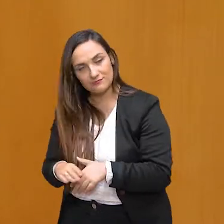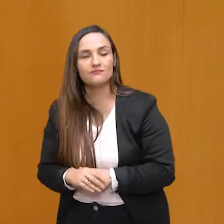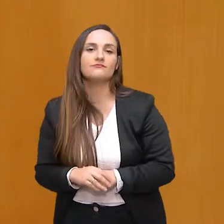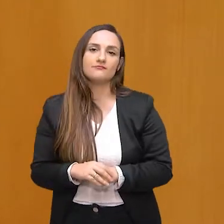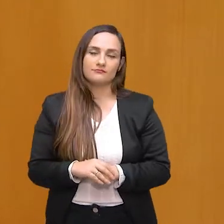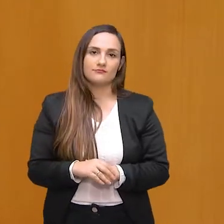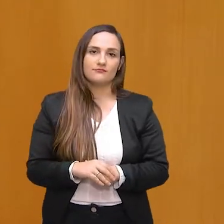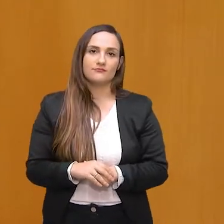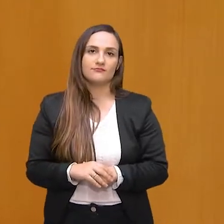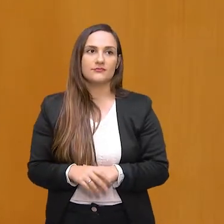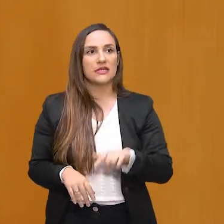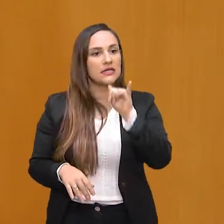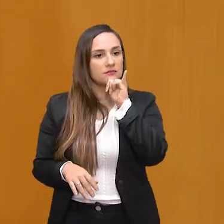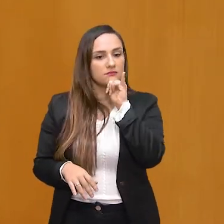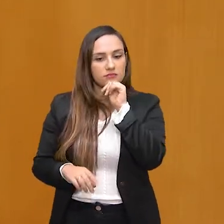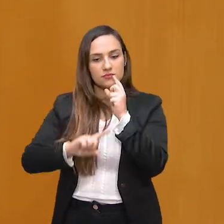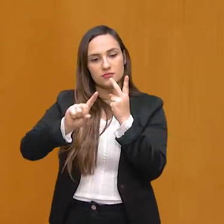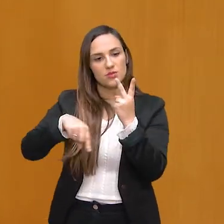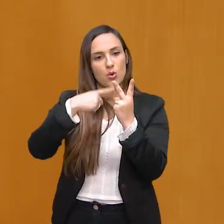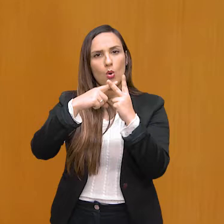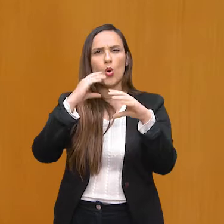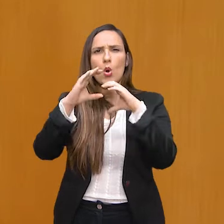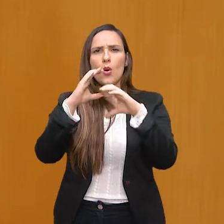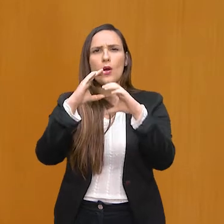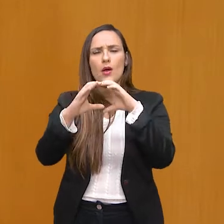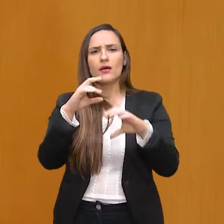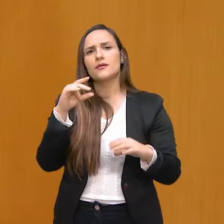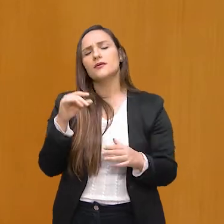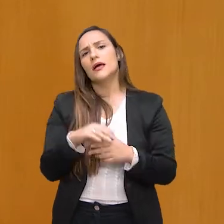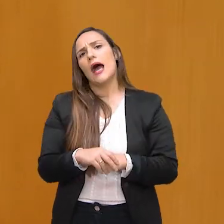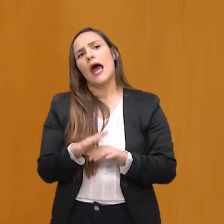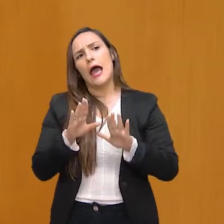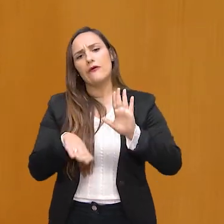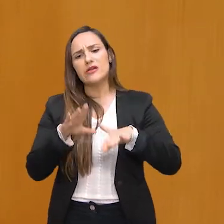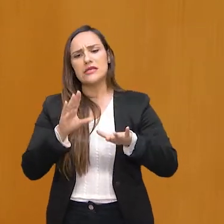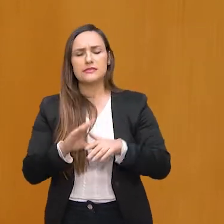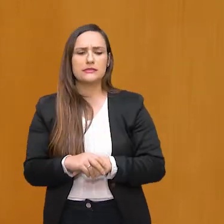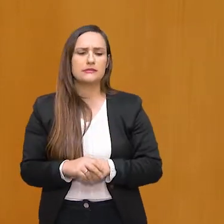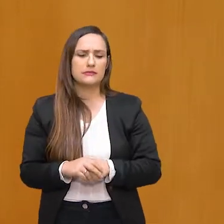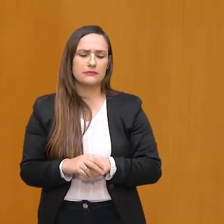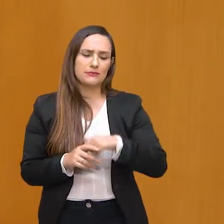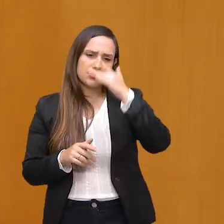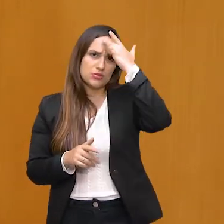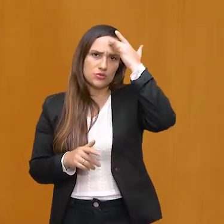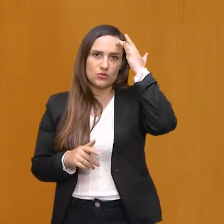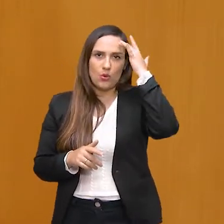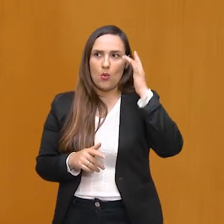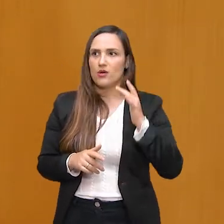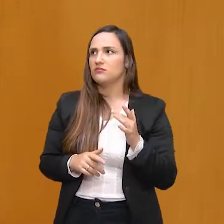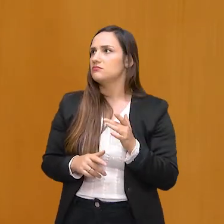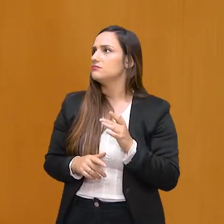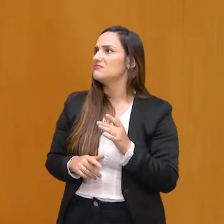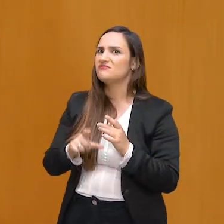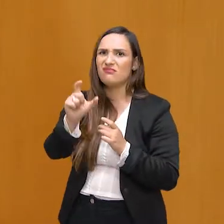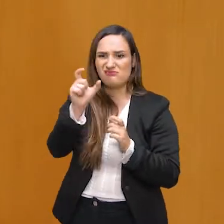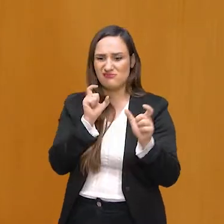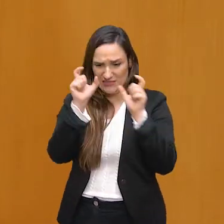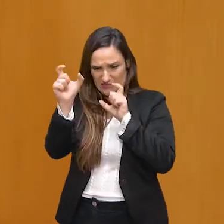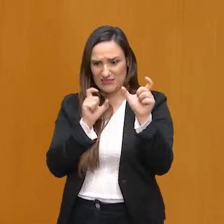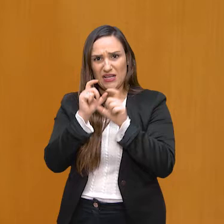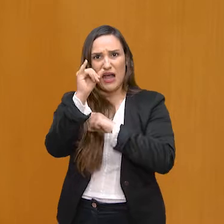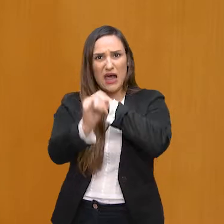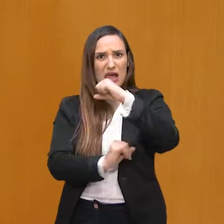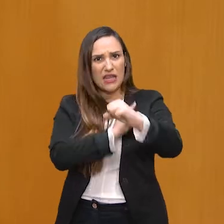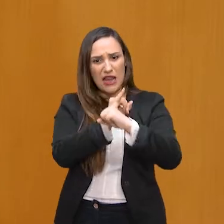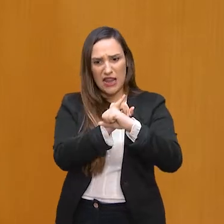e o judiciário toma medidas para que essa pessoa seja atendida. Um outro exemplo é nos meios de comunicação.